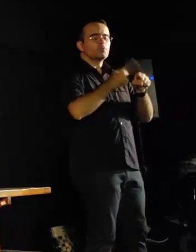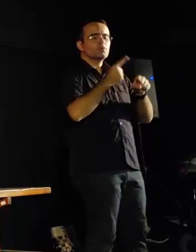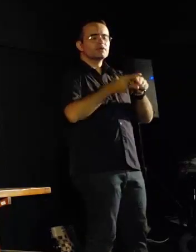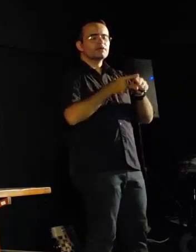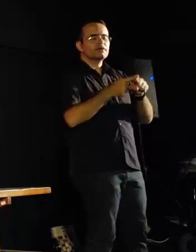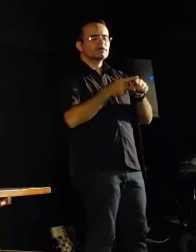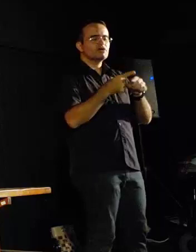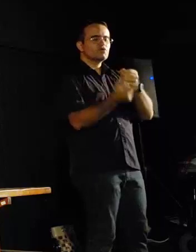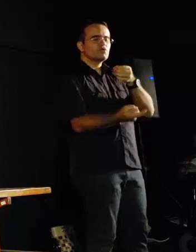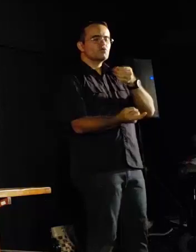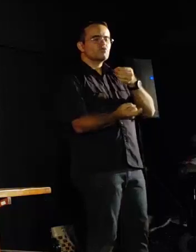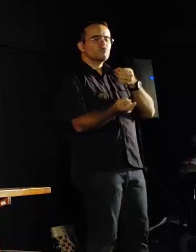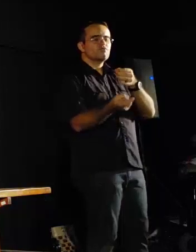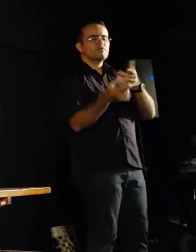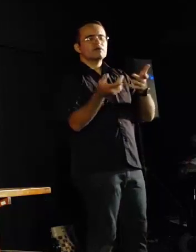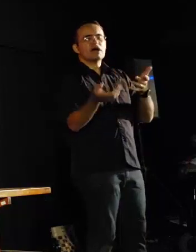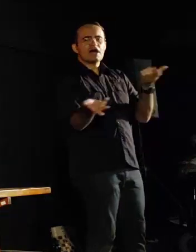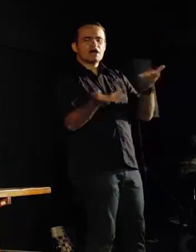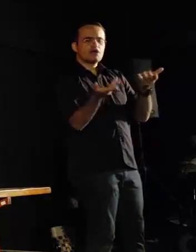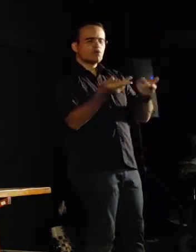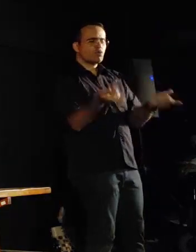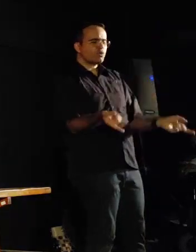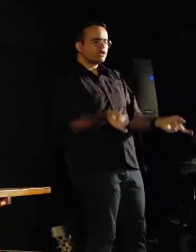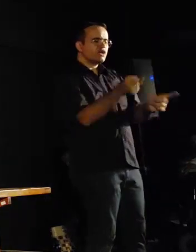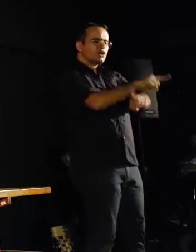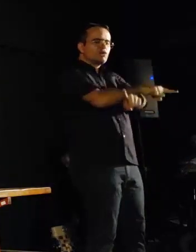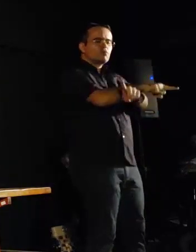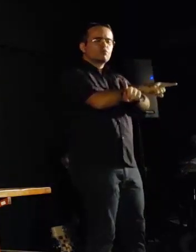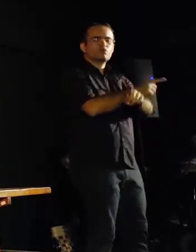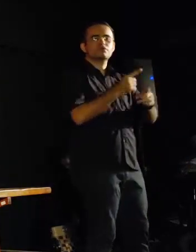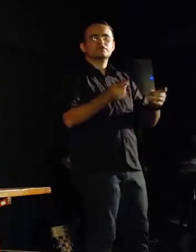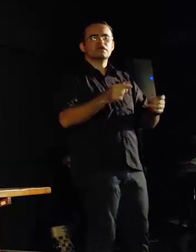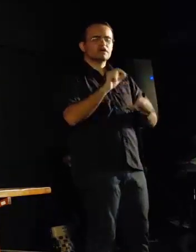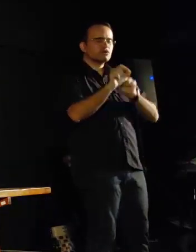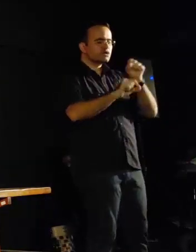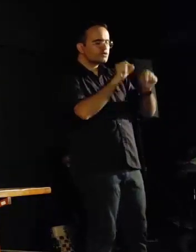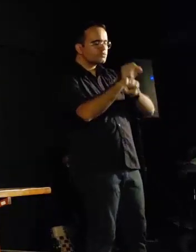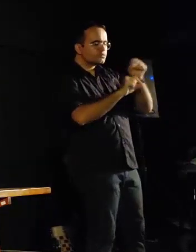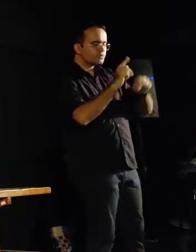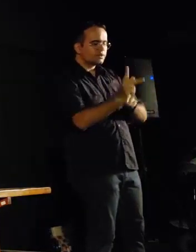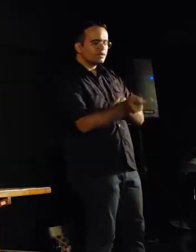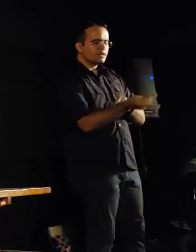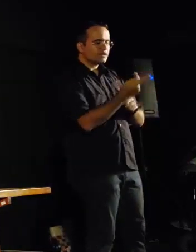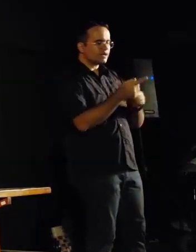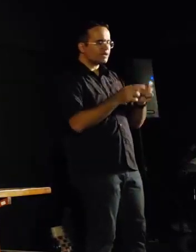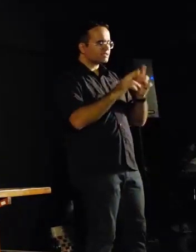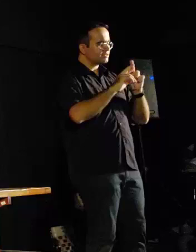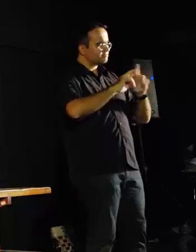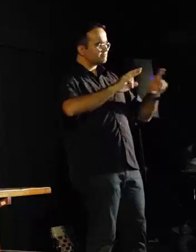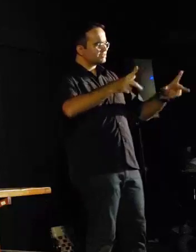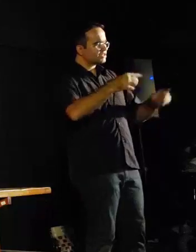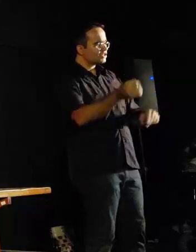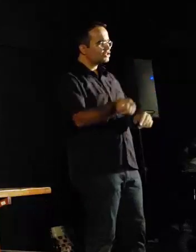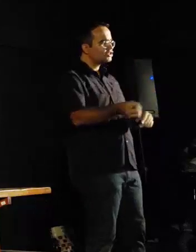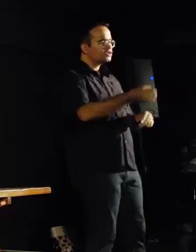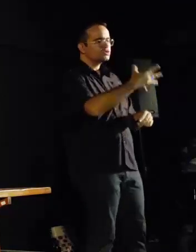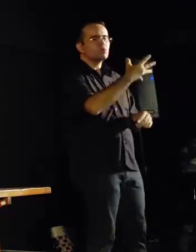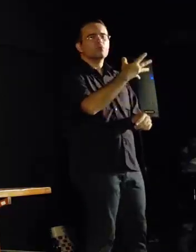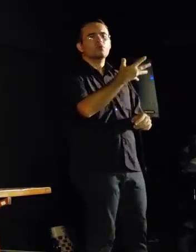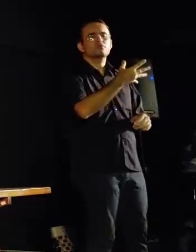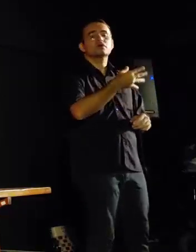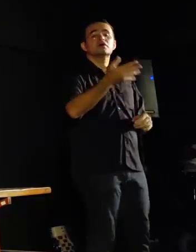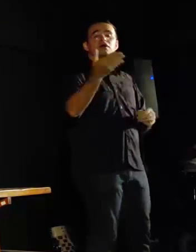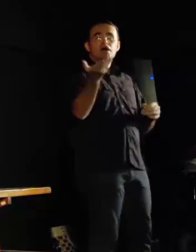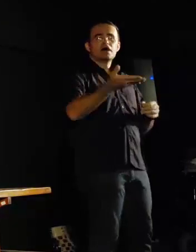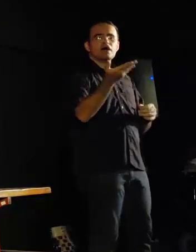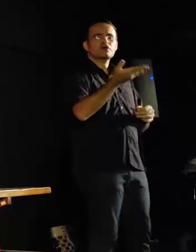volta do outro de forma invertida, criando, então, uma situação completamente nova, uma